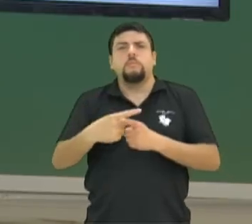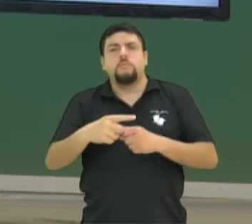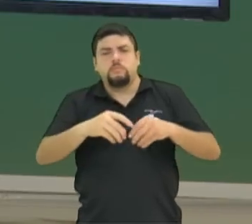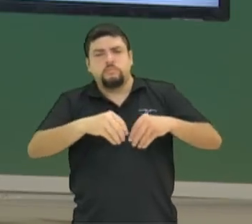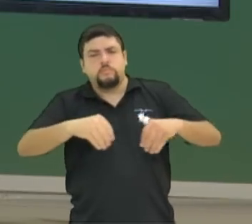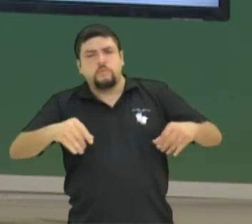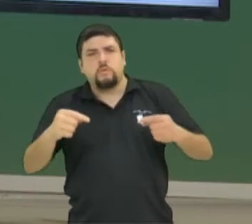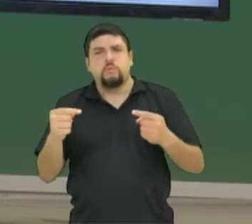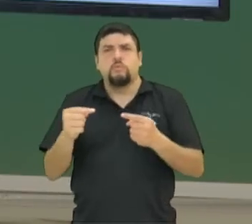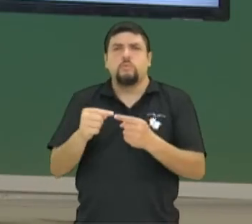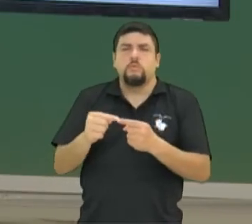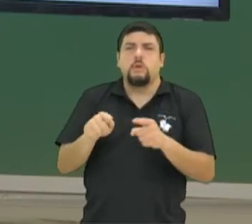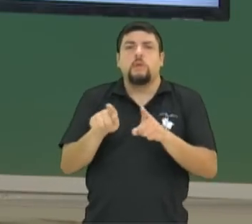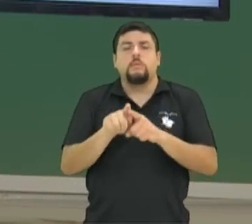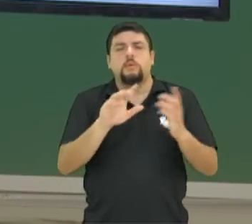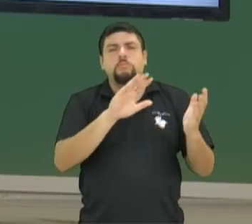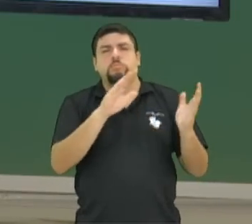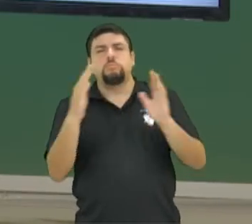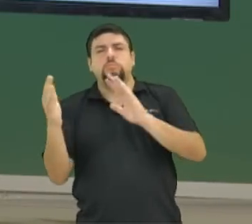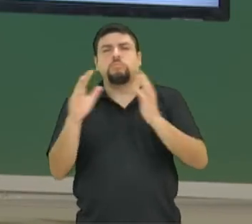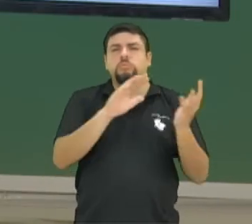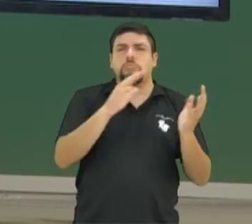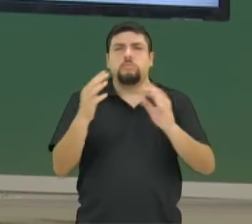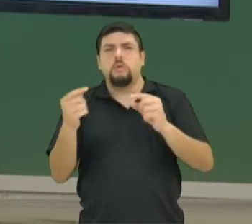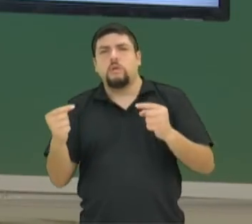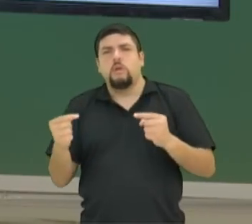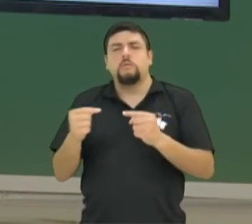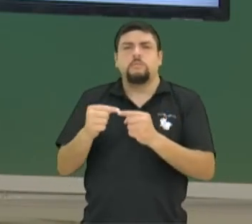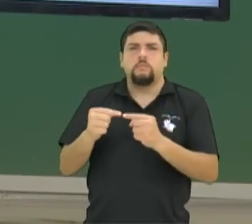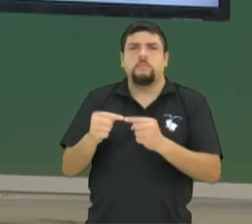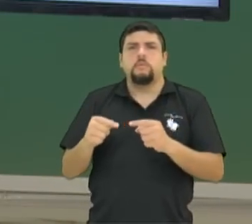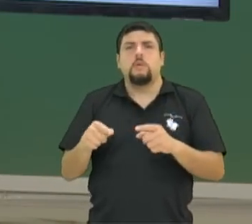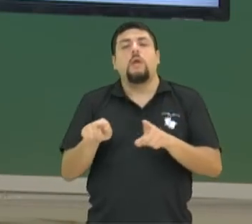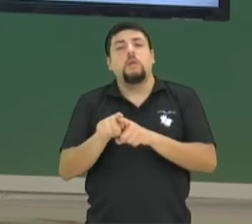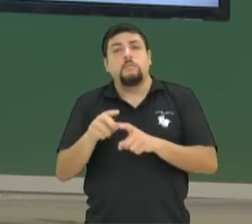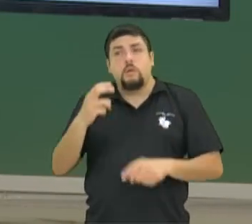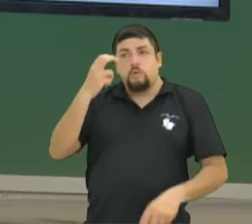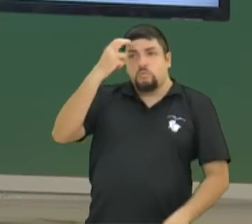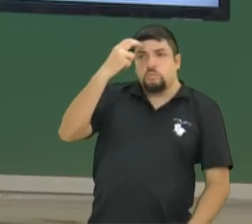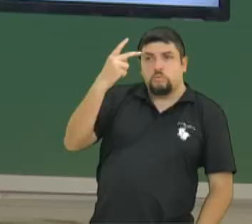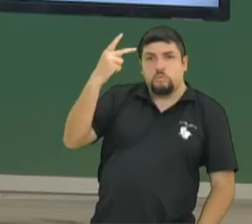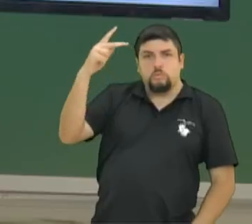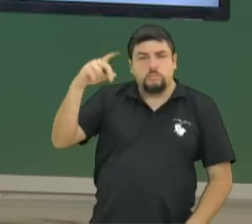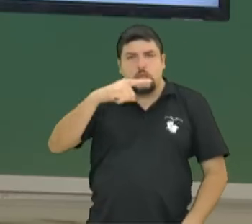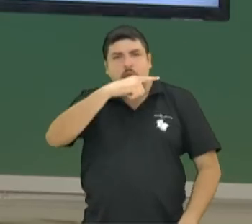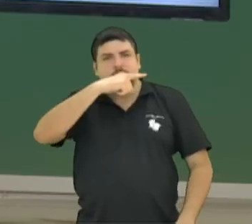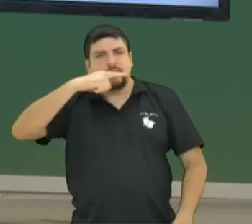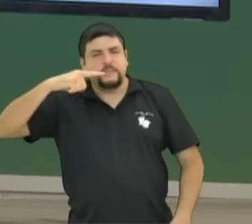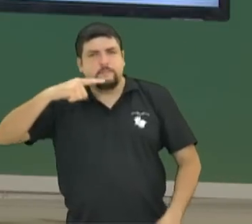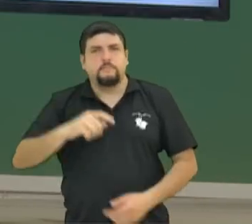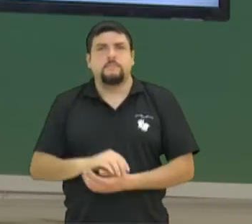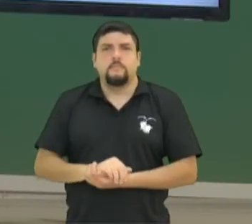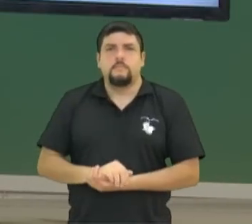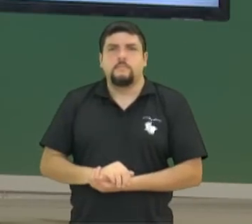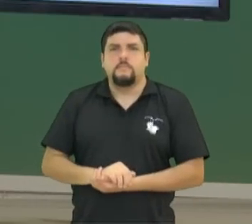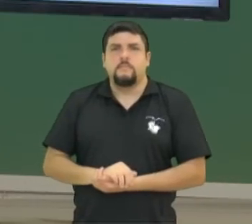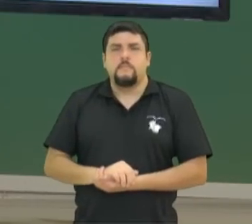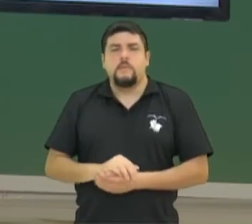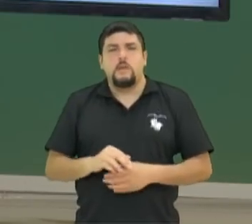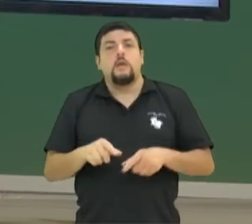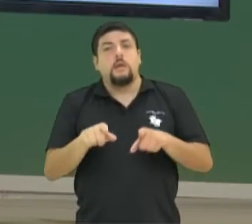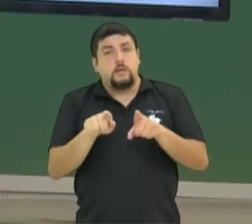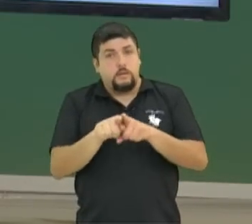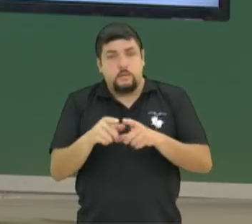favorável e à adaptação da cultura canavieira ao Nordeste. Vamos aprender também, ou melhor, nós aprendemos na